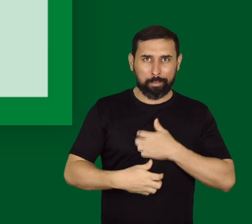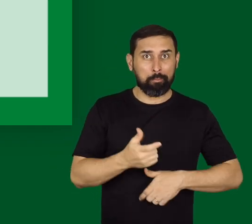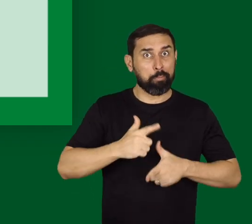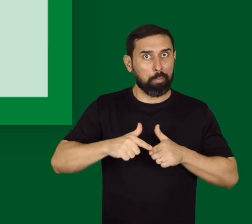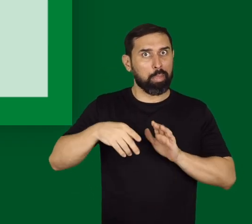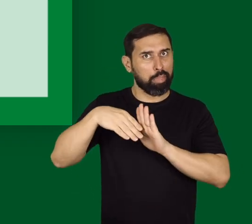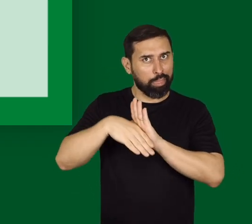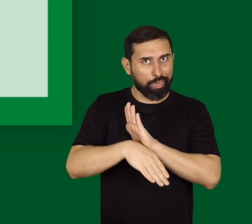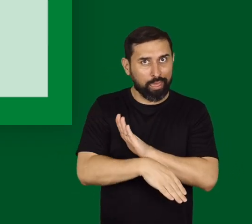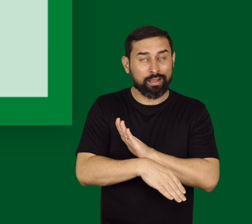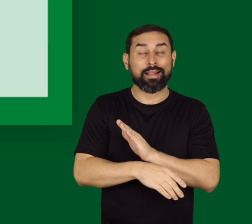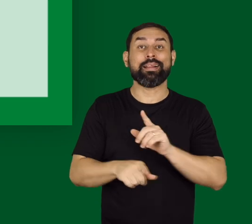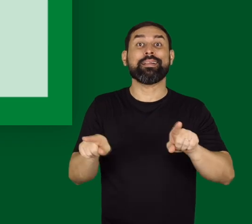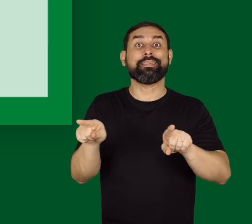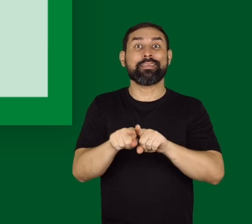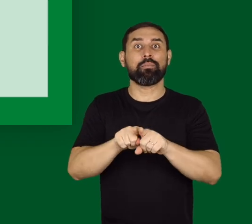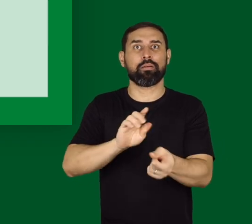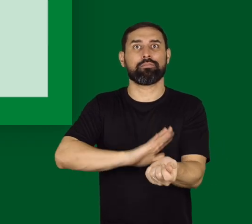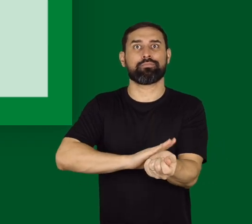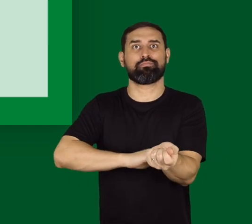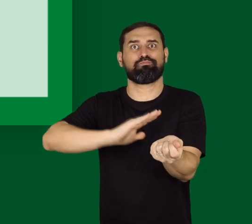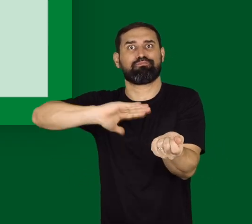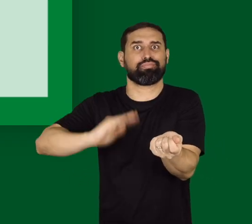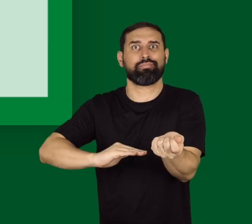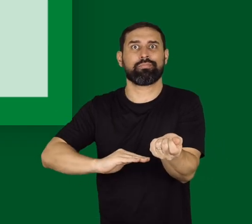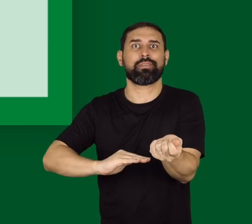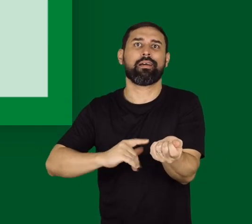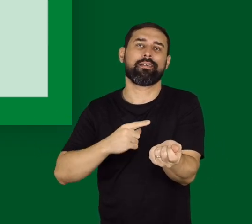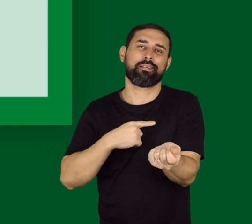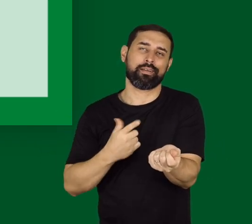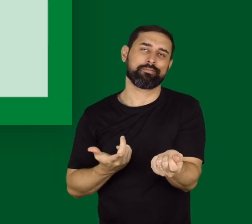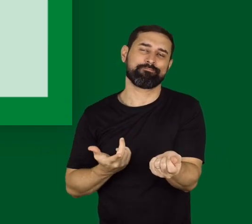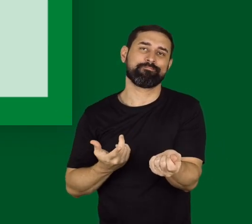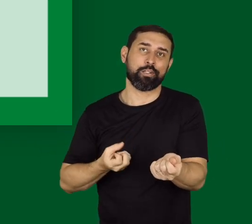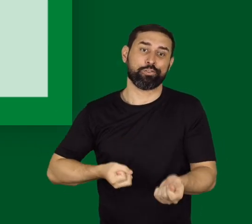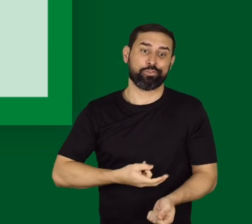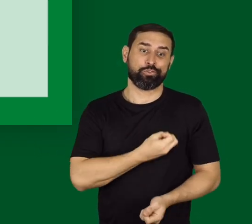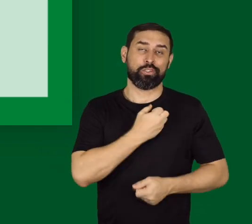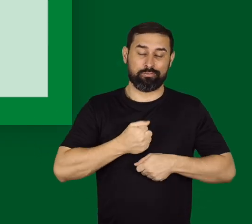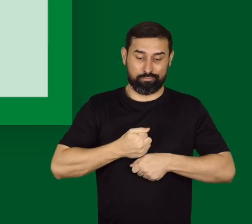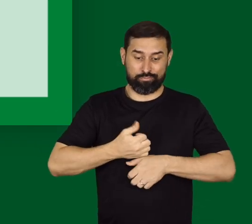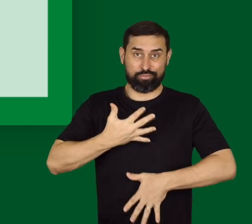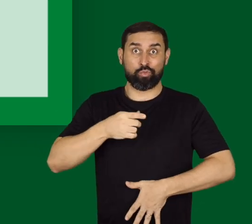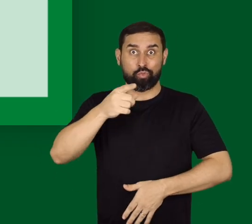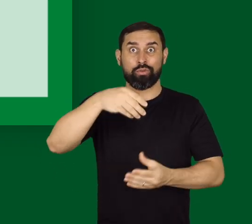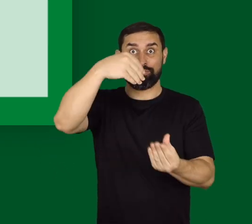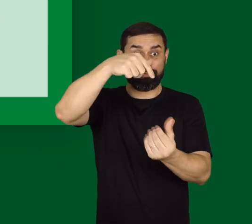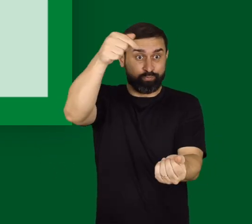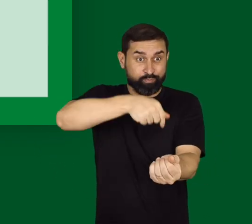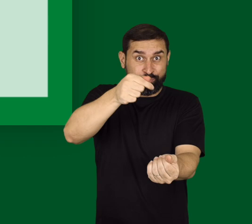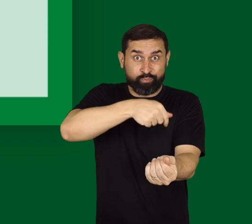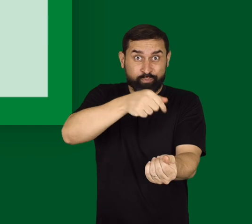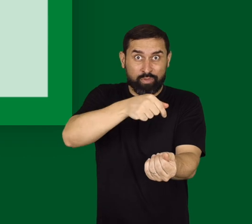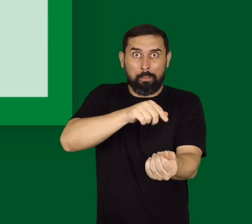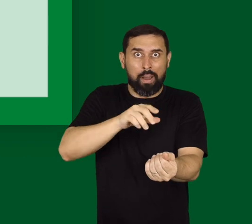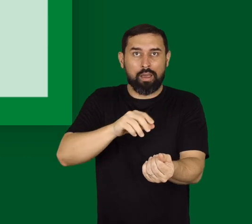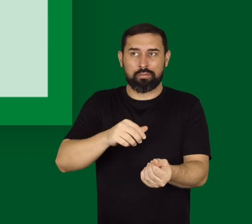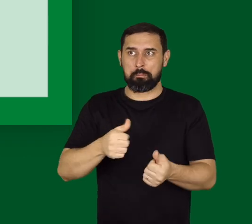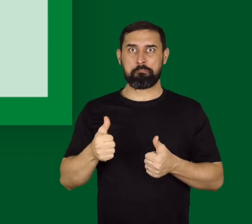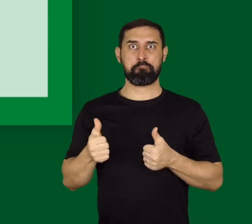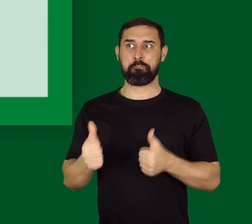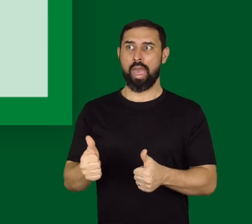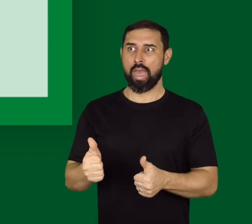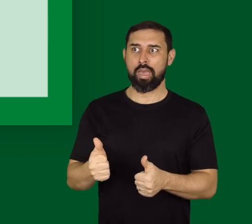inflamatória sistêmica, mais um foco infeccioso, mais disfunção orgânica e hipotensão refratária ao volume. Então o choque séptico ele